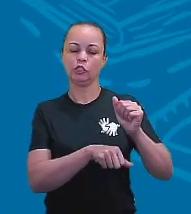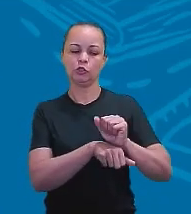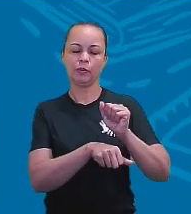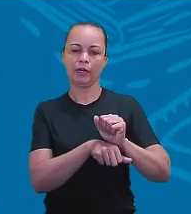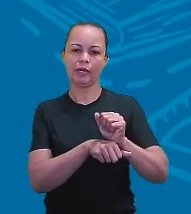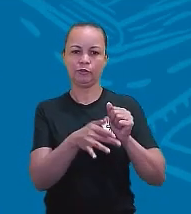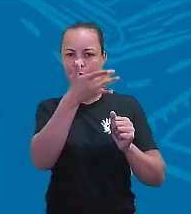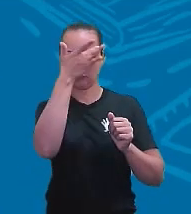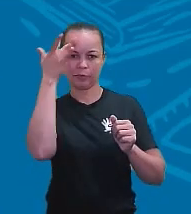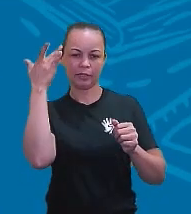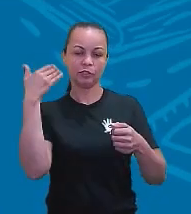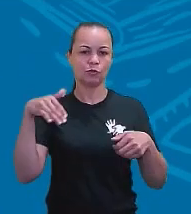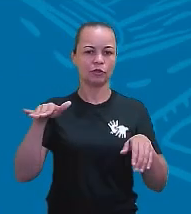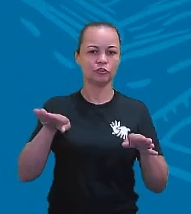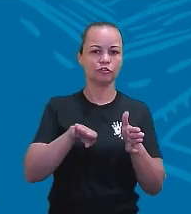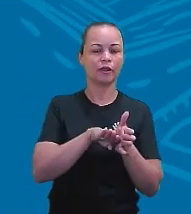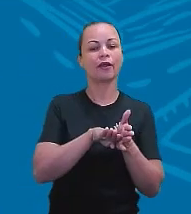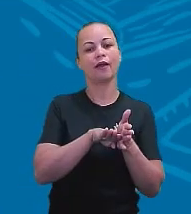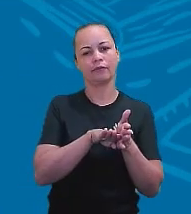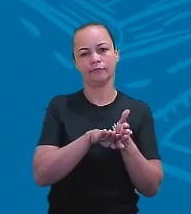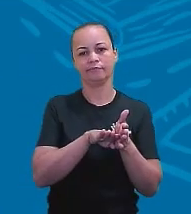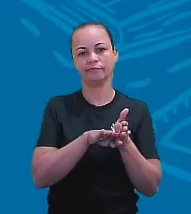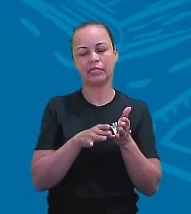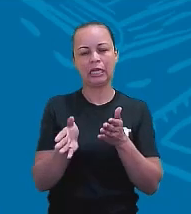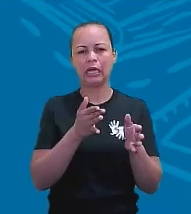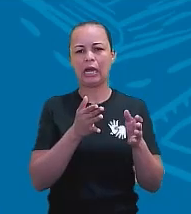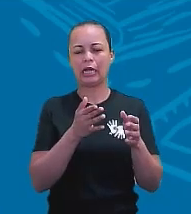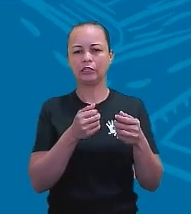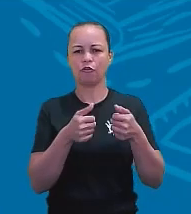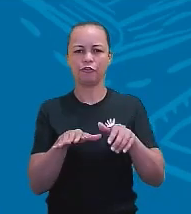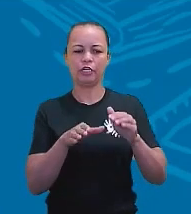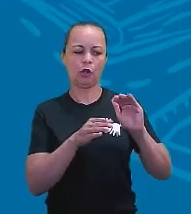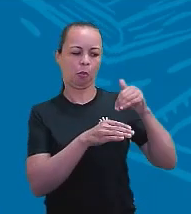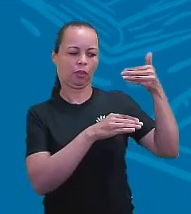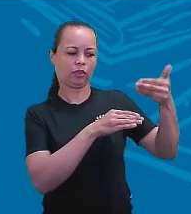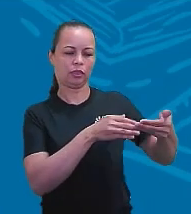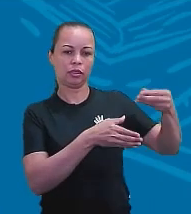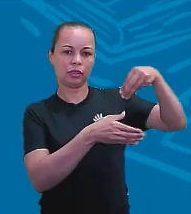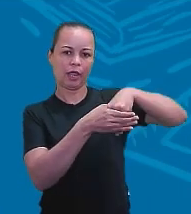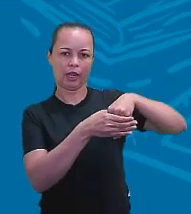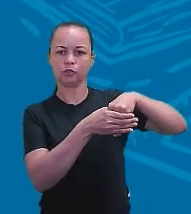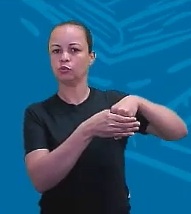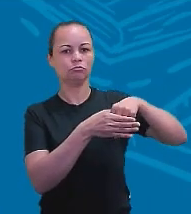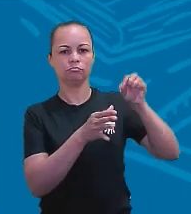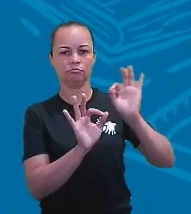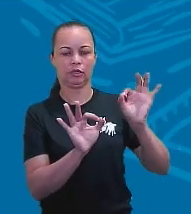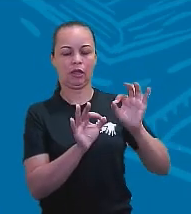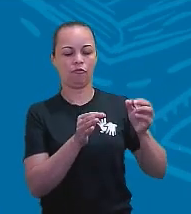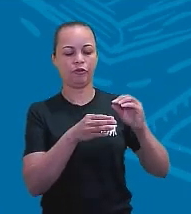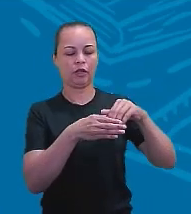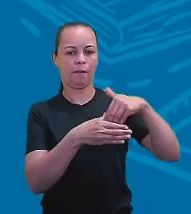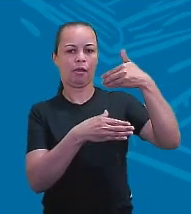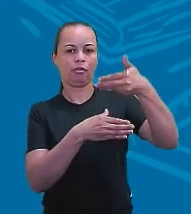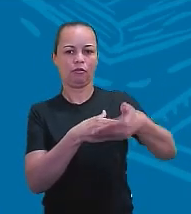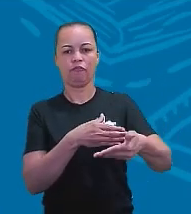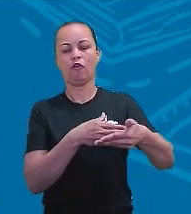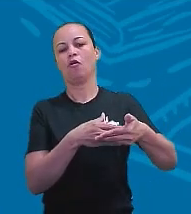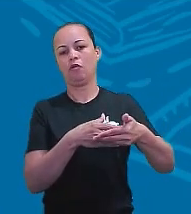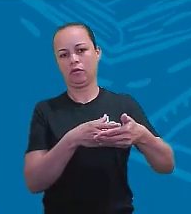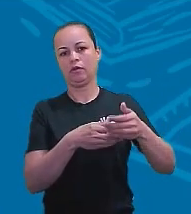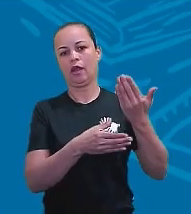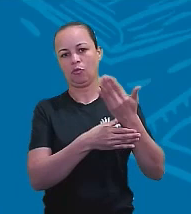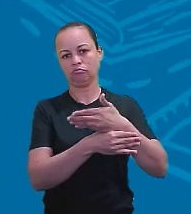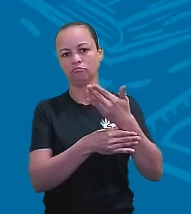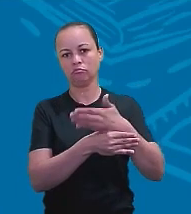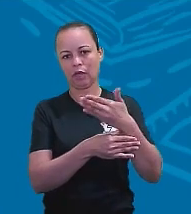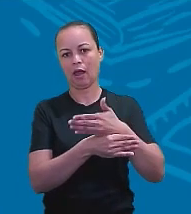esse pessoal chegar, tá? Não ficam em alguma parte de dentro, não. Eles ficam sempre na parte de fora. É a parte onde ficam os